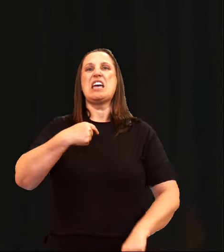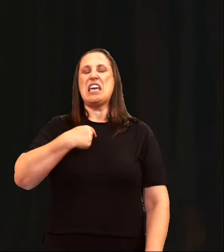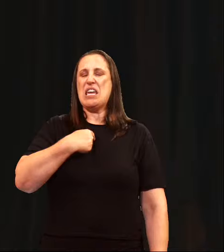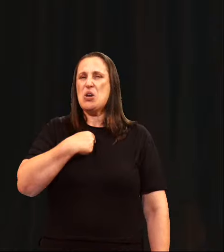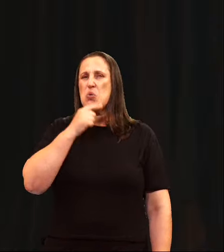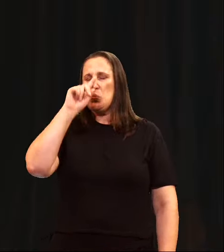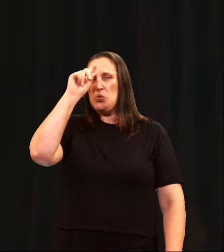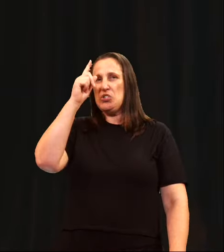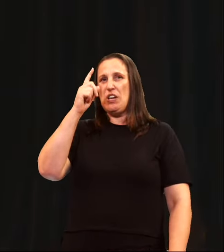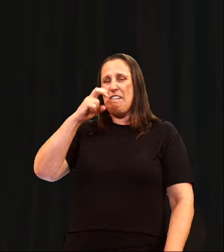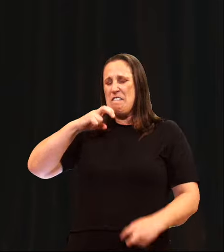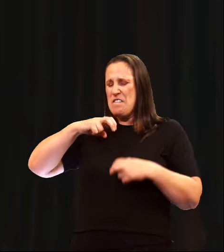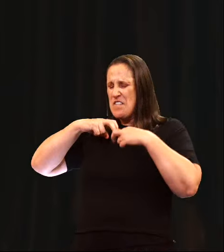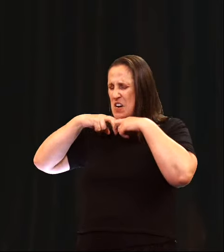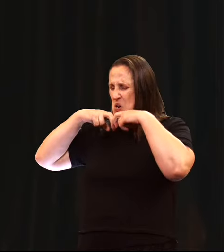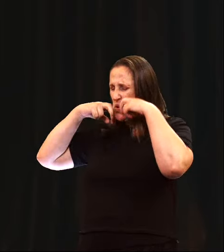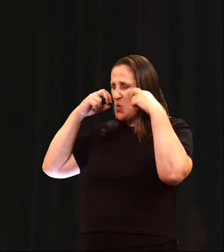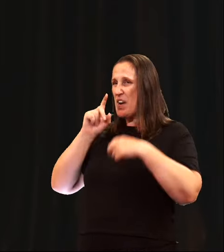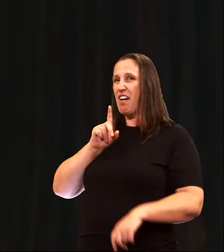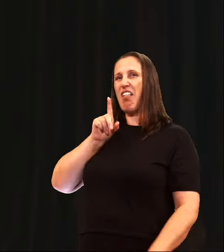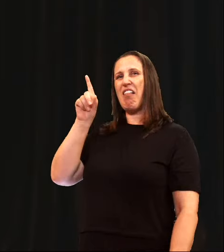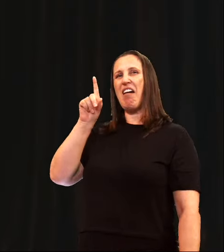uma vergonha no seminário.